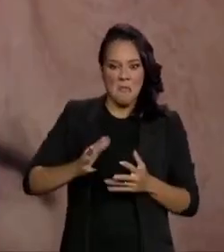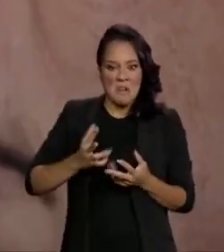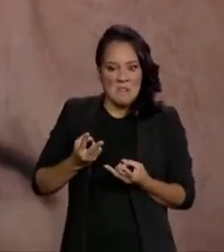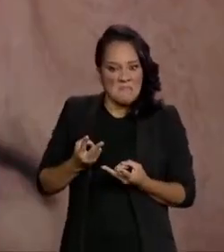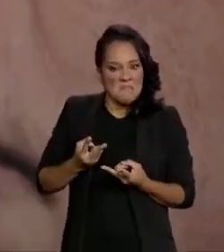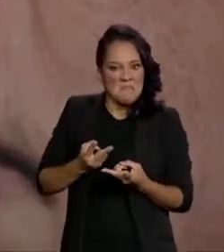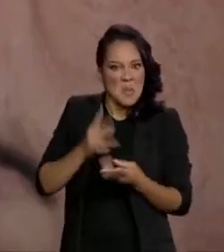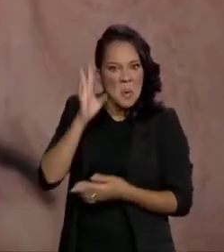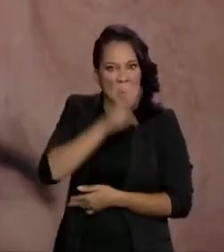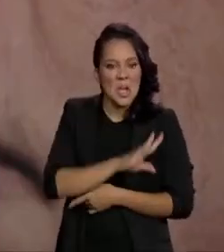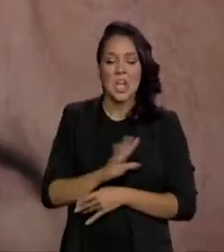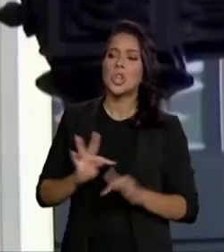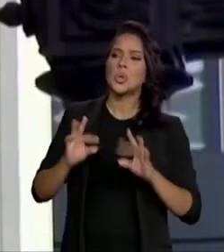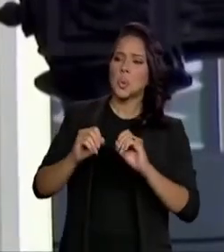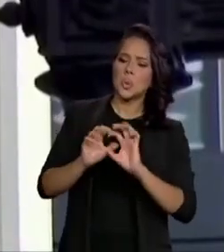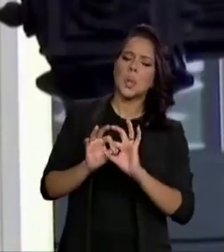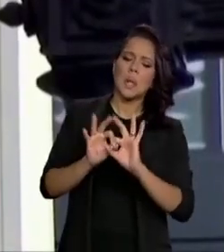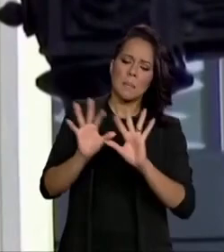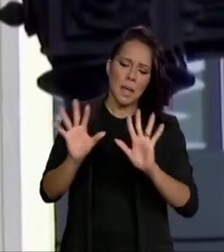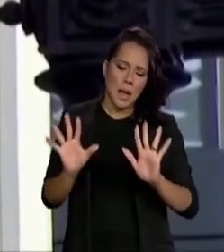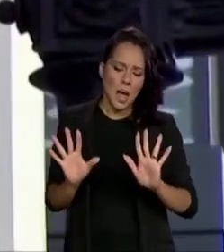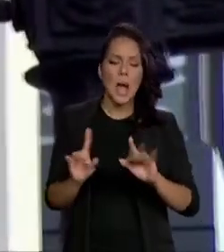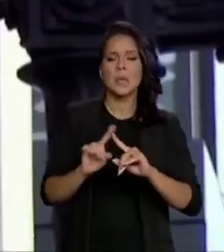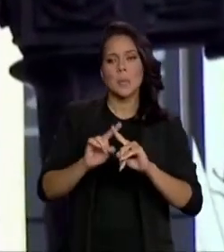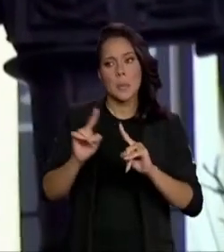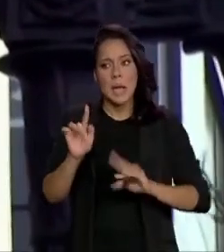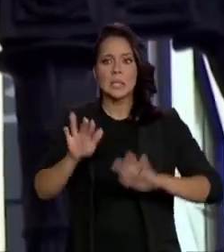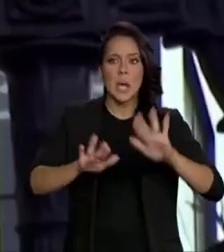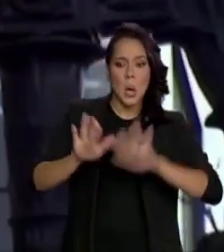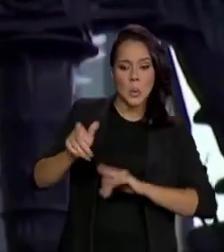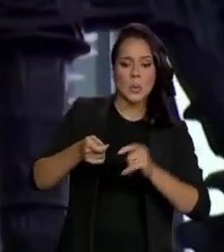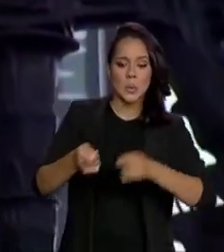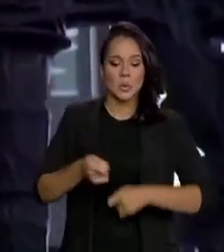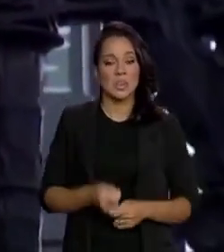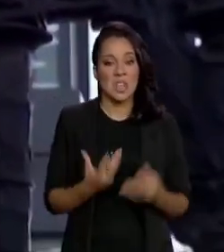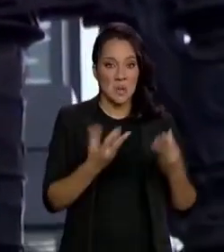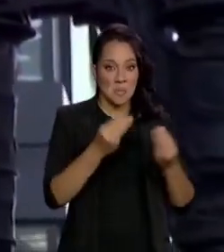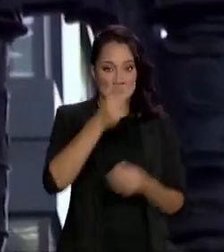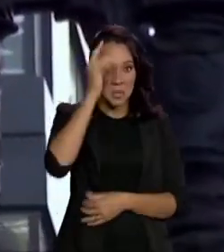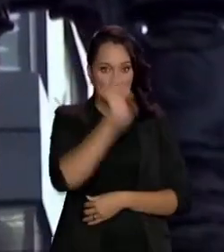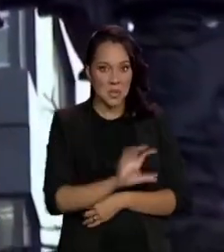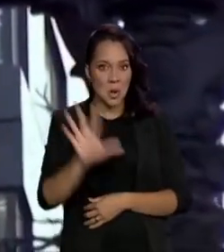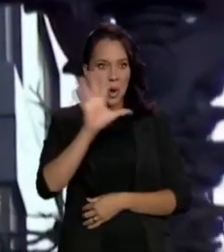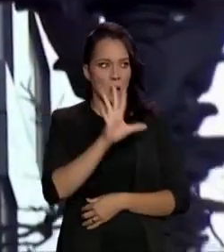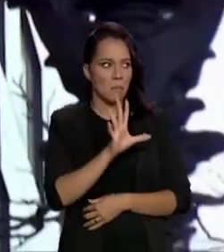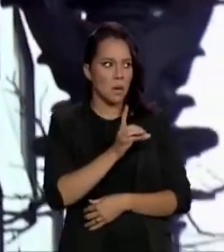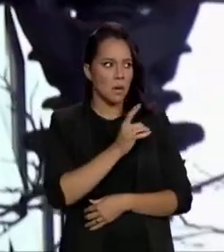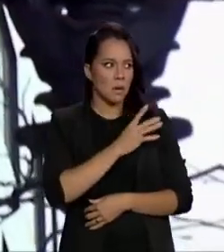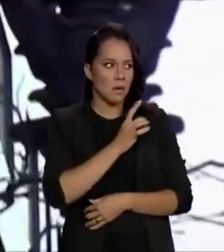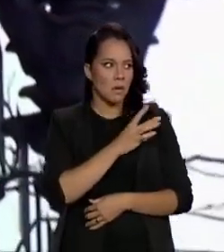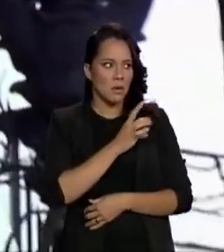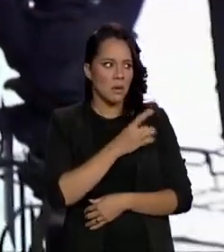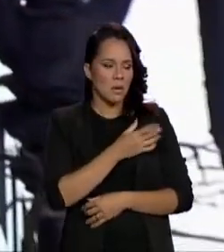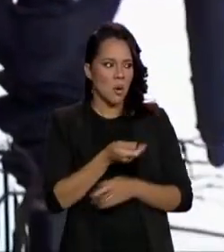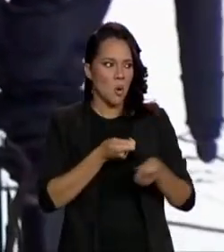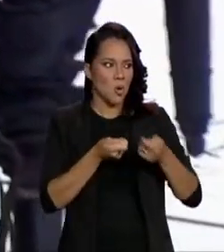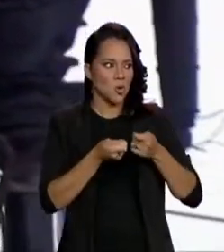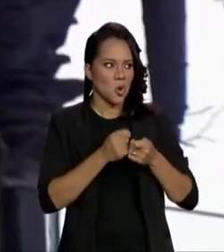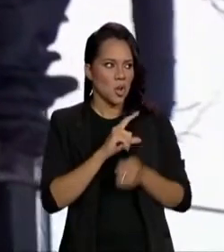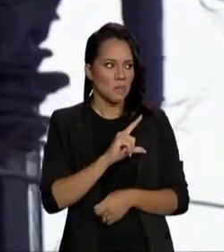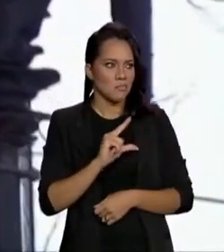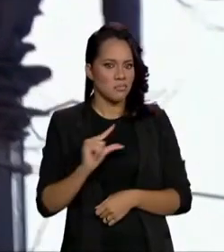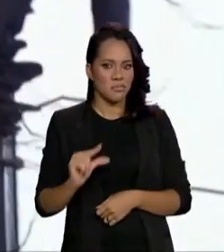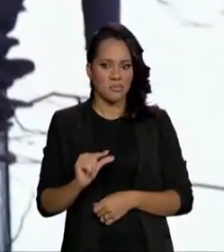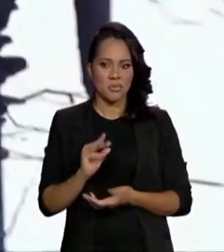tudo seria permitido. Entretanto, muitos analistas aqui na Europa temem realmente um menor controle